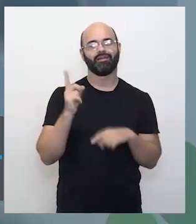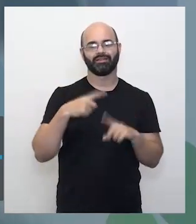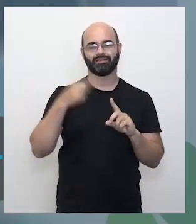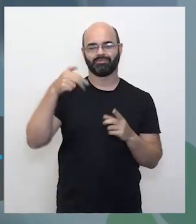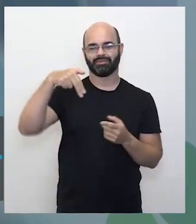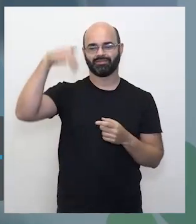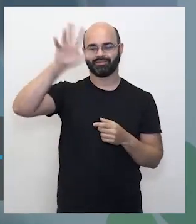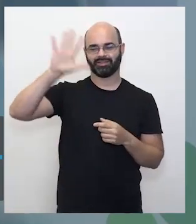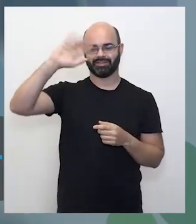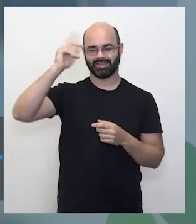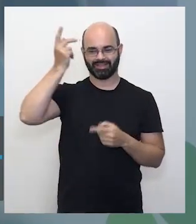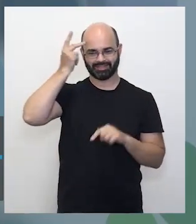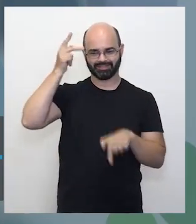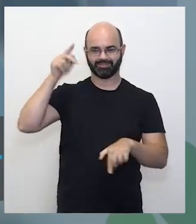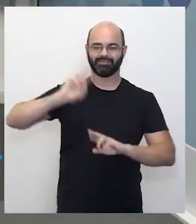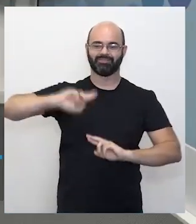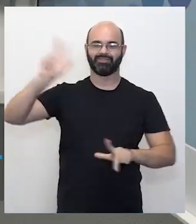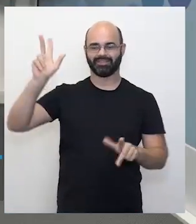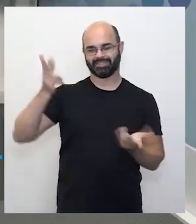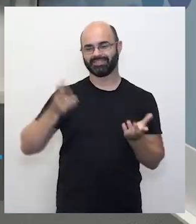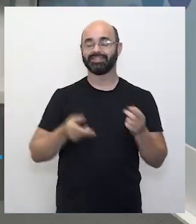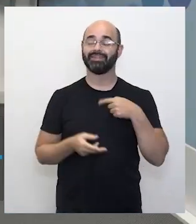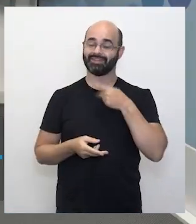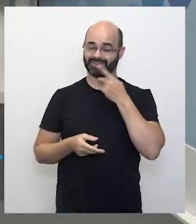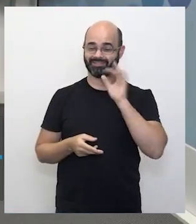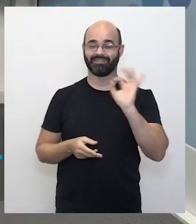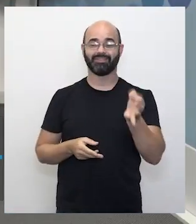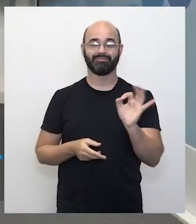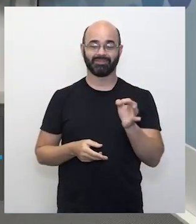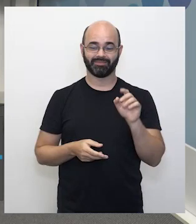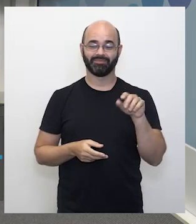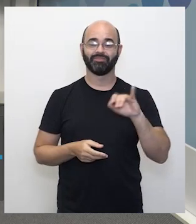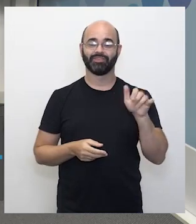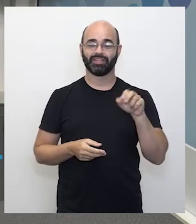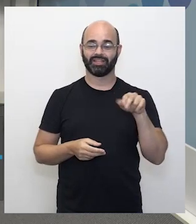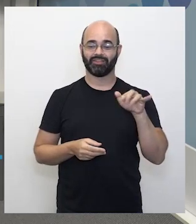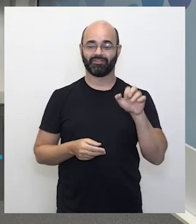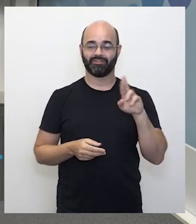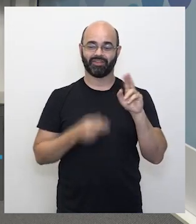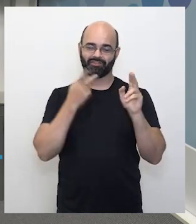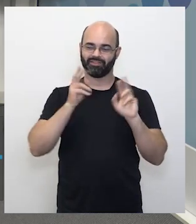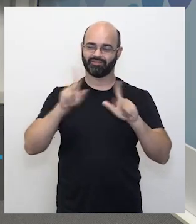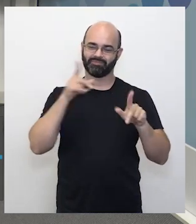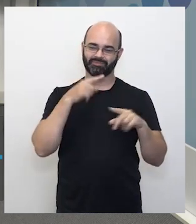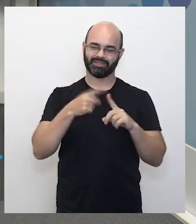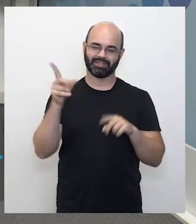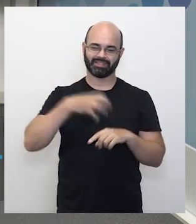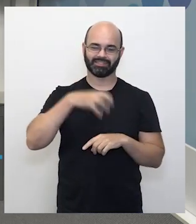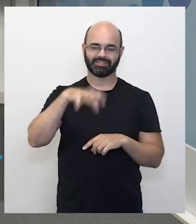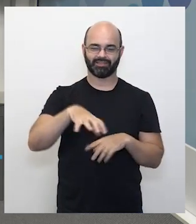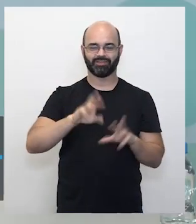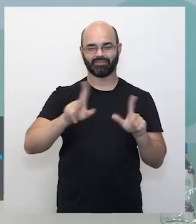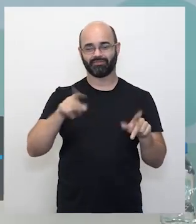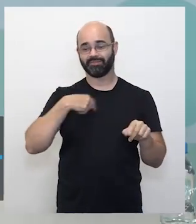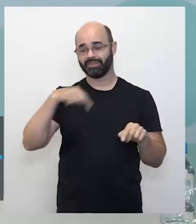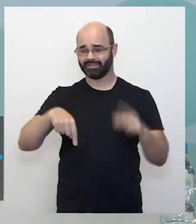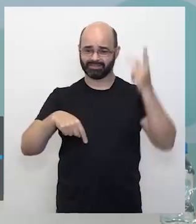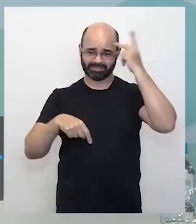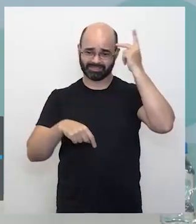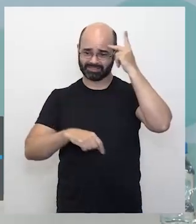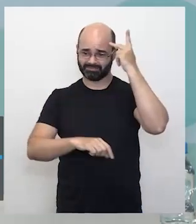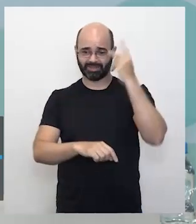perspectivas diferentes. Exato, eu só falei que a Jennifer tinha esse conhecimento porque justamente ela morou em Salvador e morou aqui, e eu estou a vida inteira aqui em São